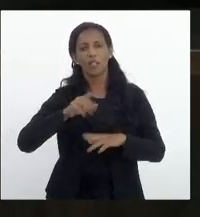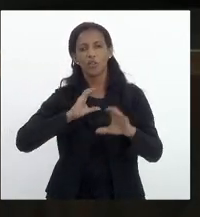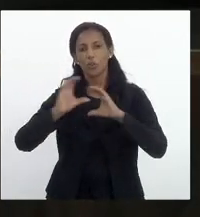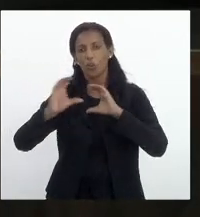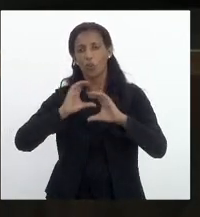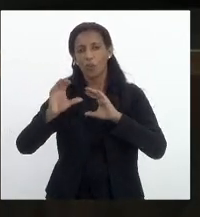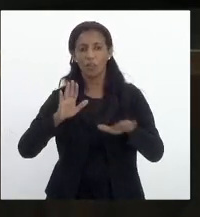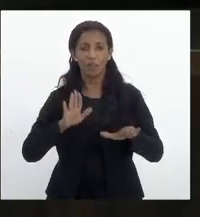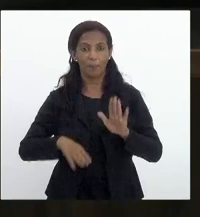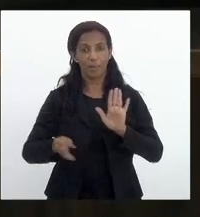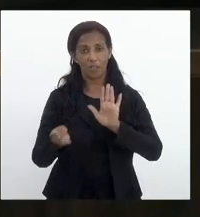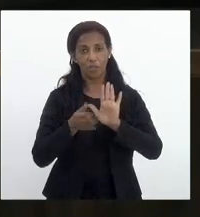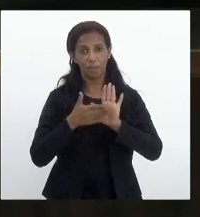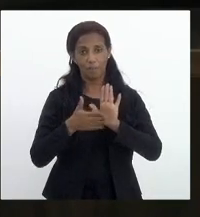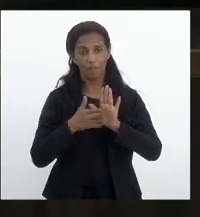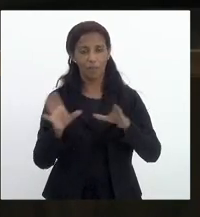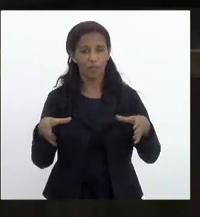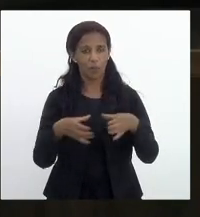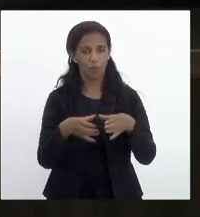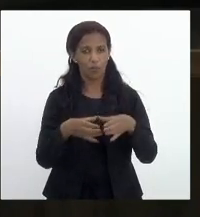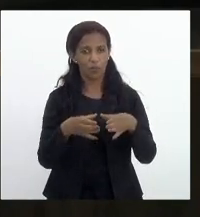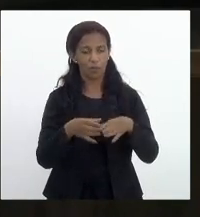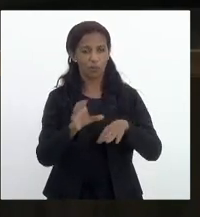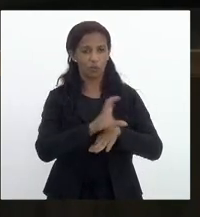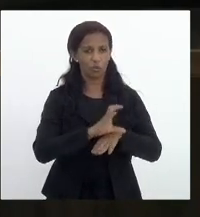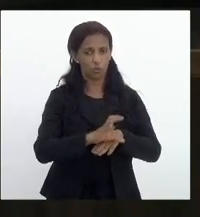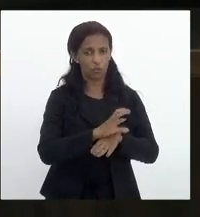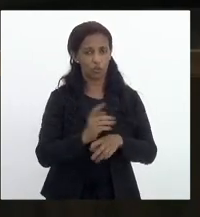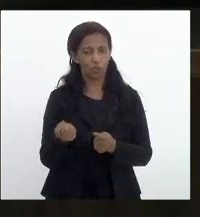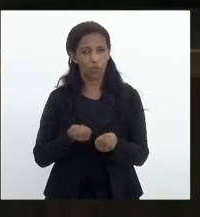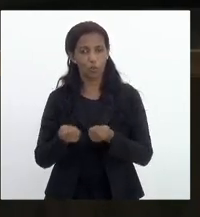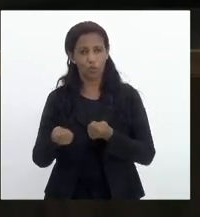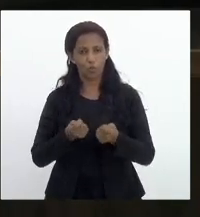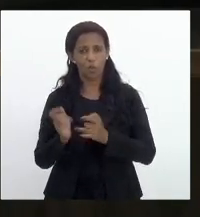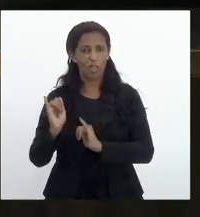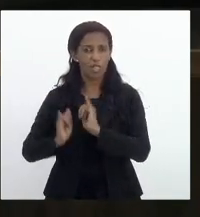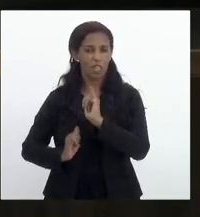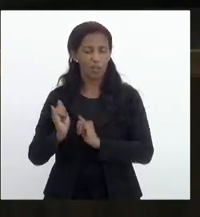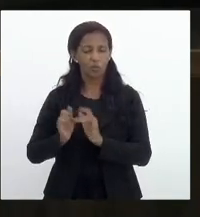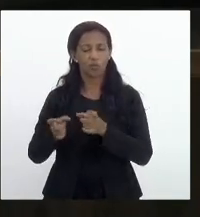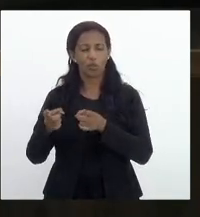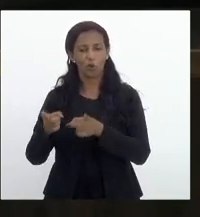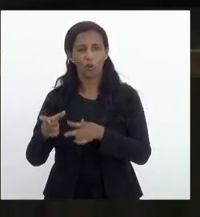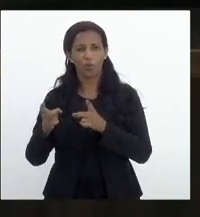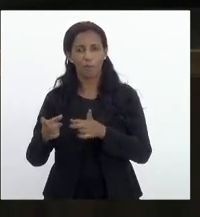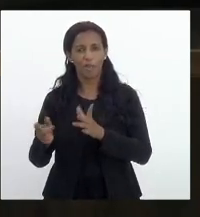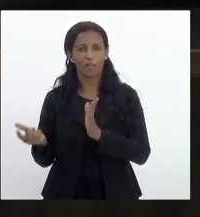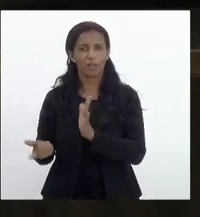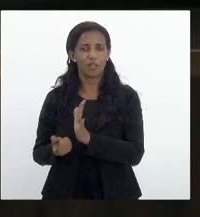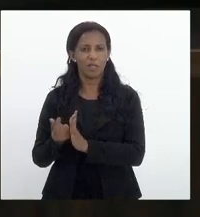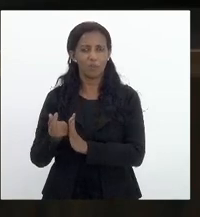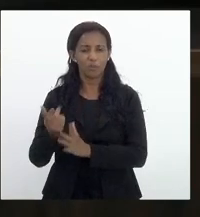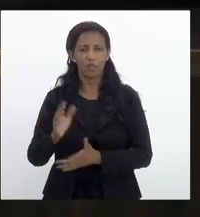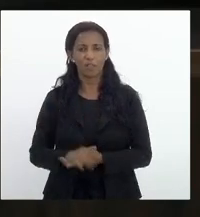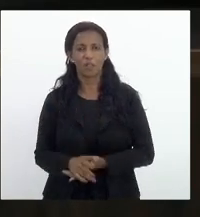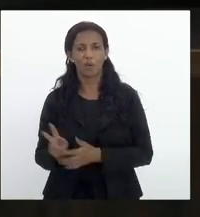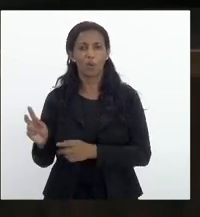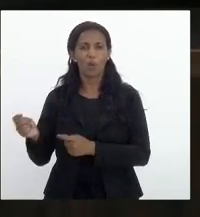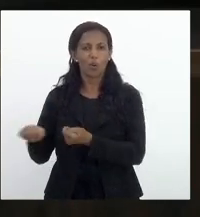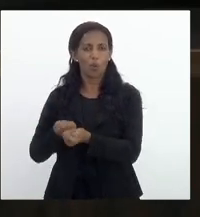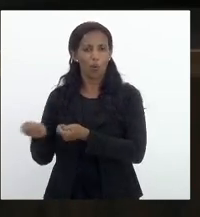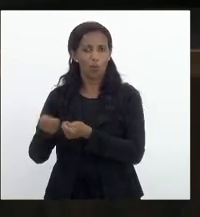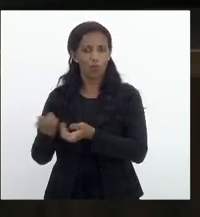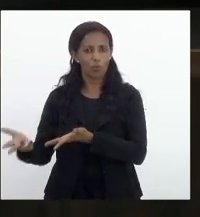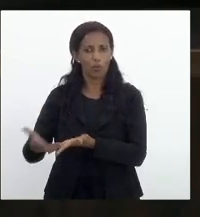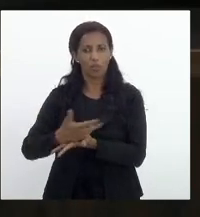pendente de pareceres das comissões de construção e justiça de economia indústria e comércio de tributação controle da